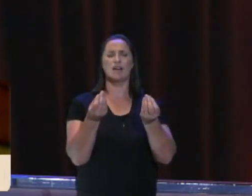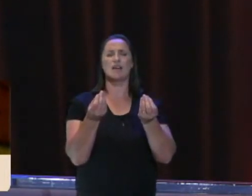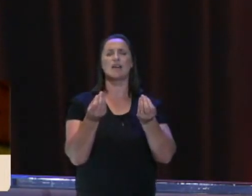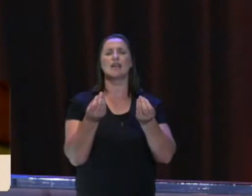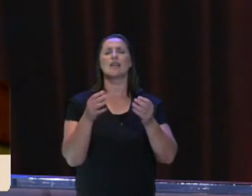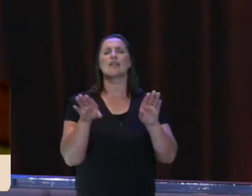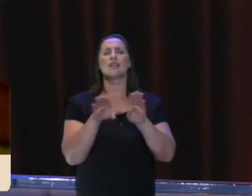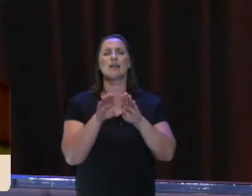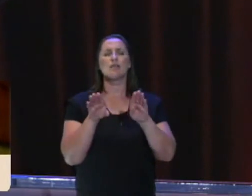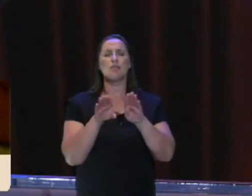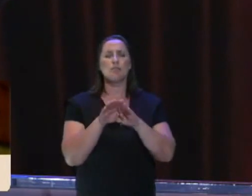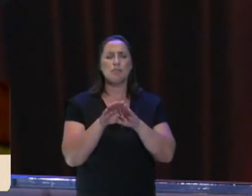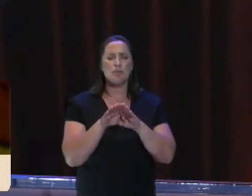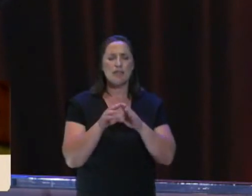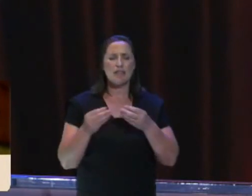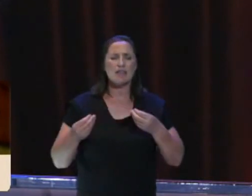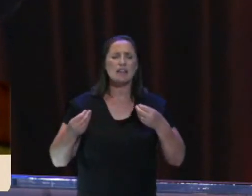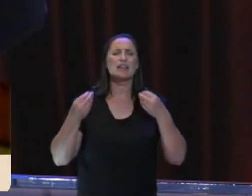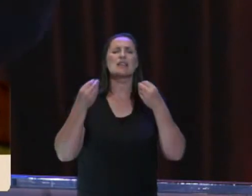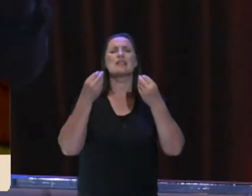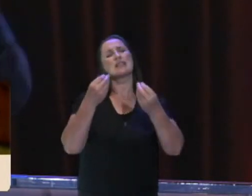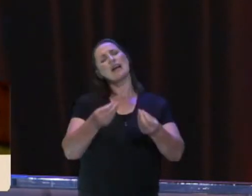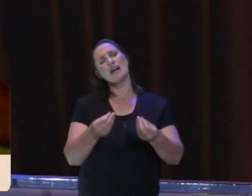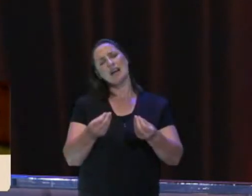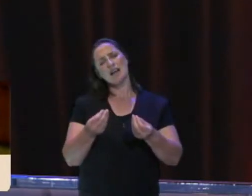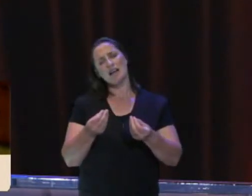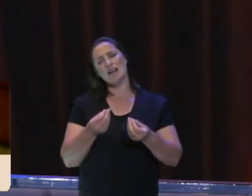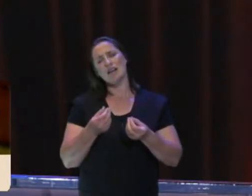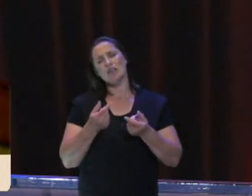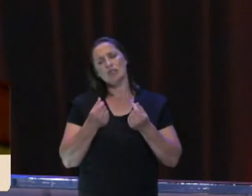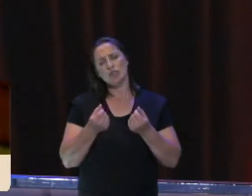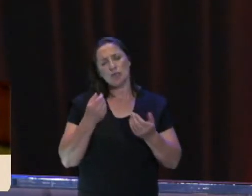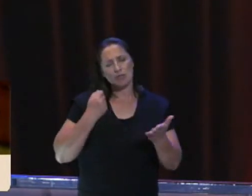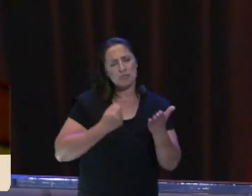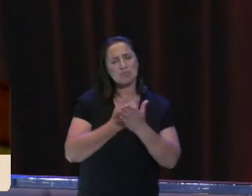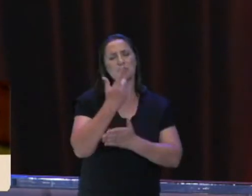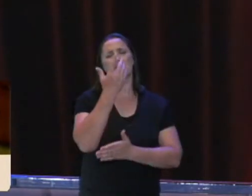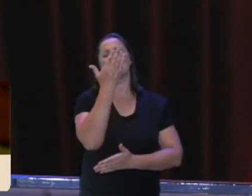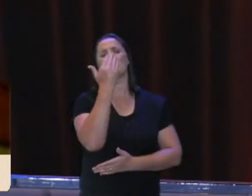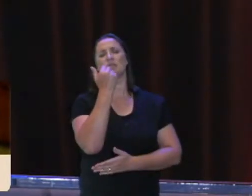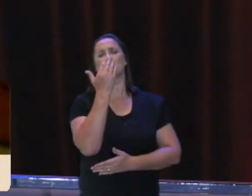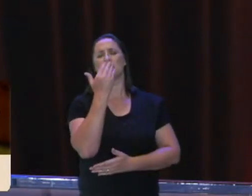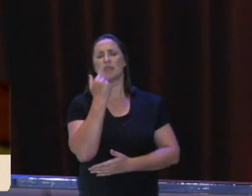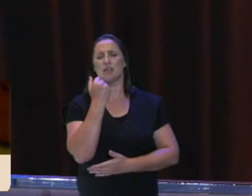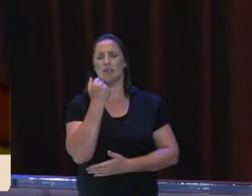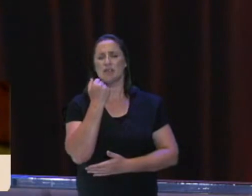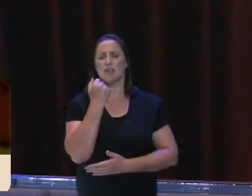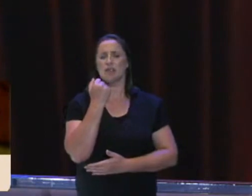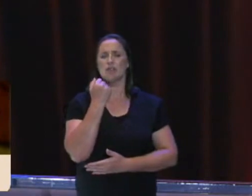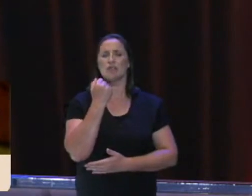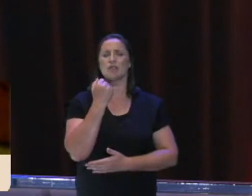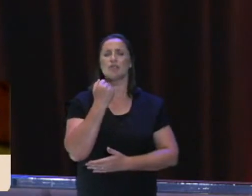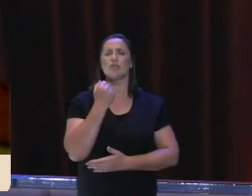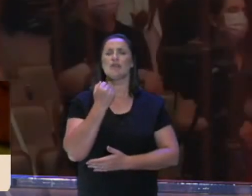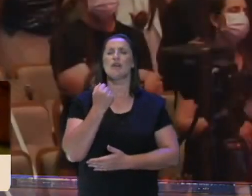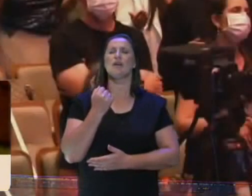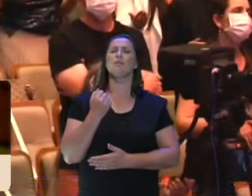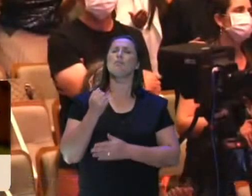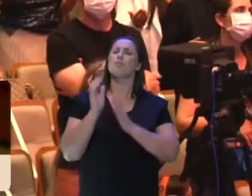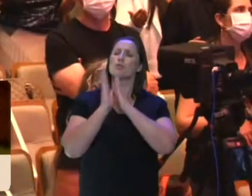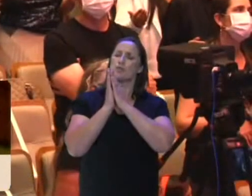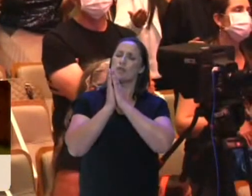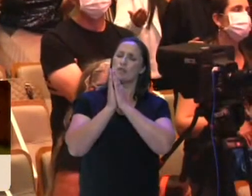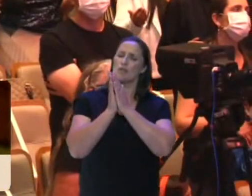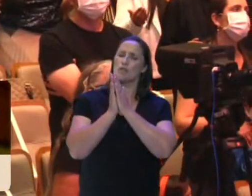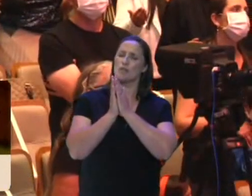de sustento para quem não tem sustento, Senhor. Abre porta de perspectiva para quem não tem